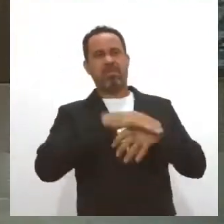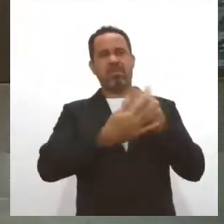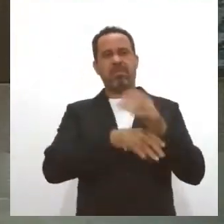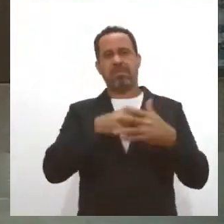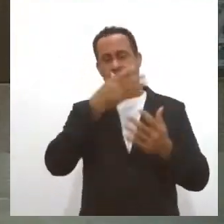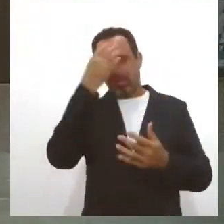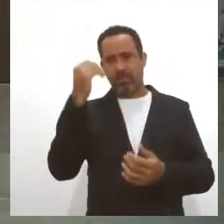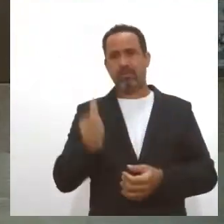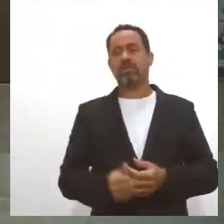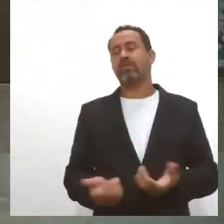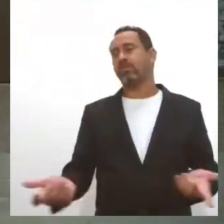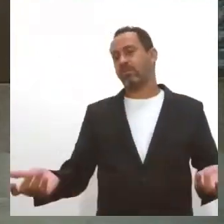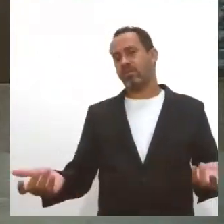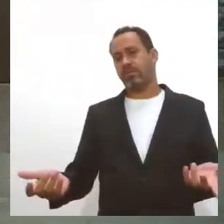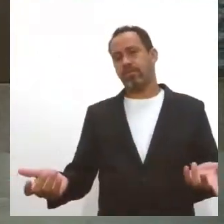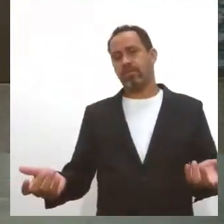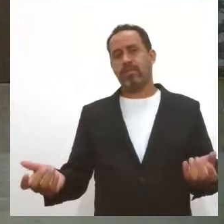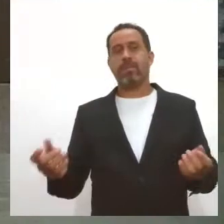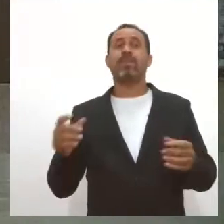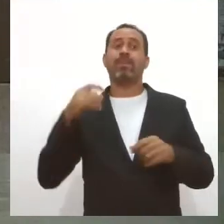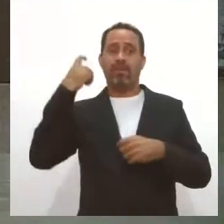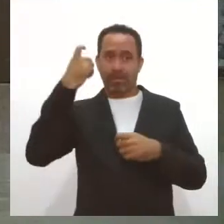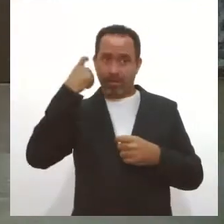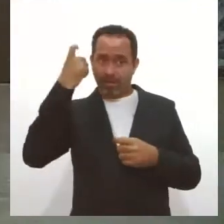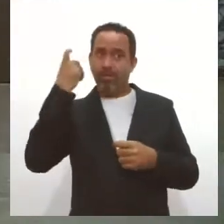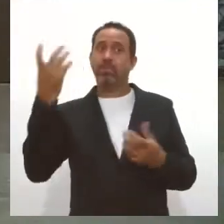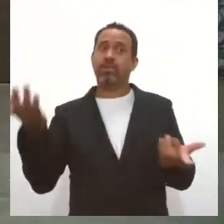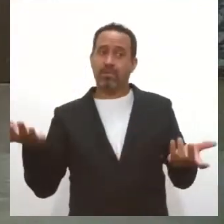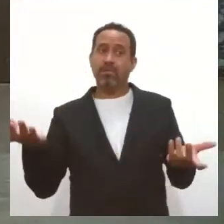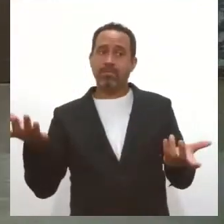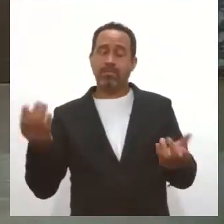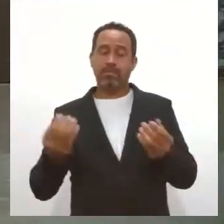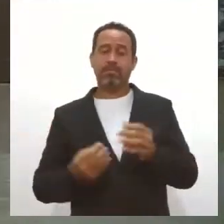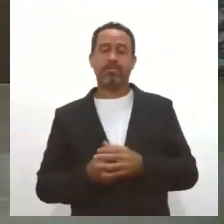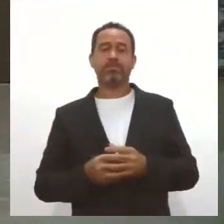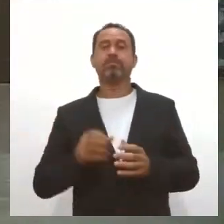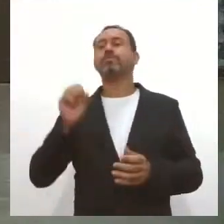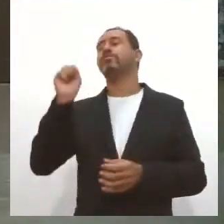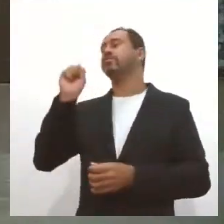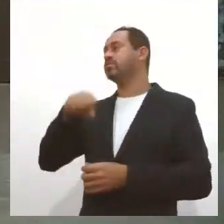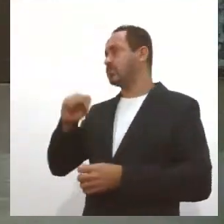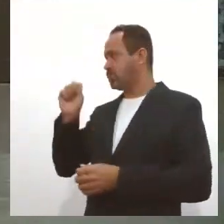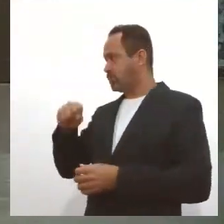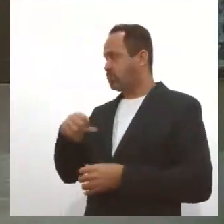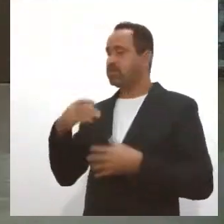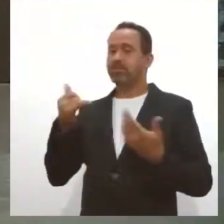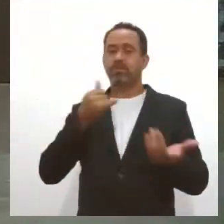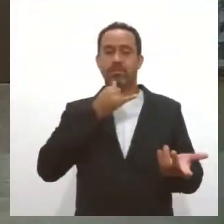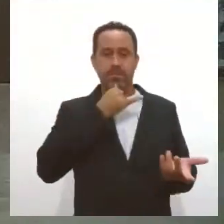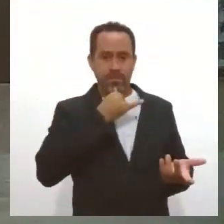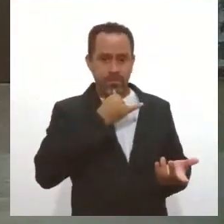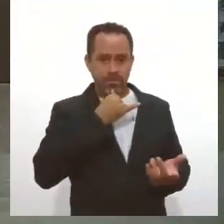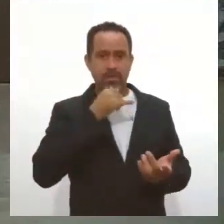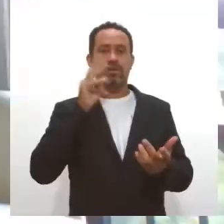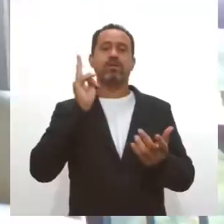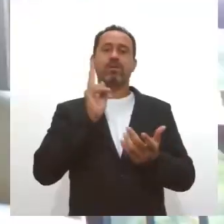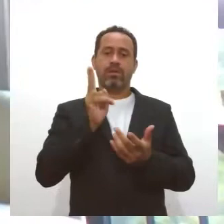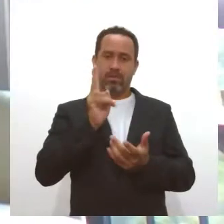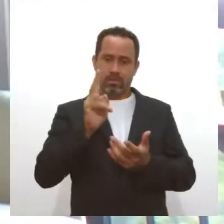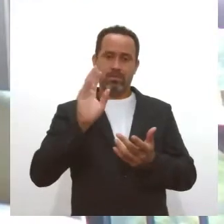tomaram os devidos cuidados, né? Então há essa preocupação, né, doutora? Isso, lamentavelmente esses fatos ainda